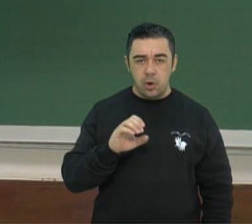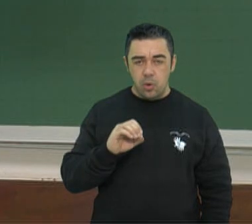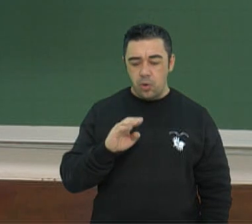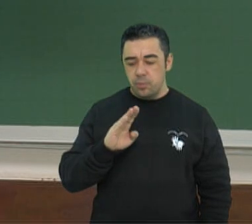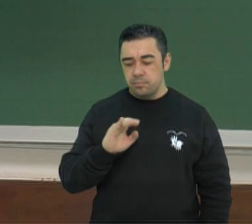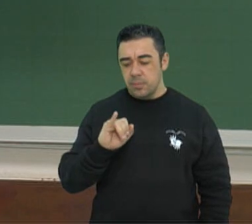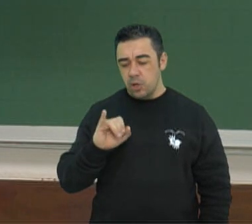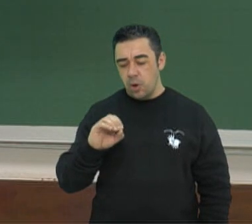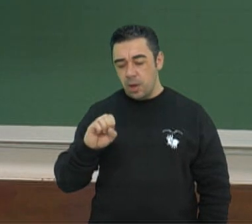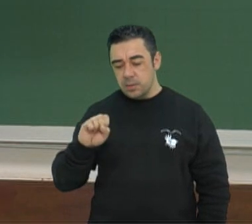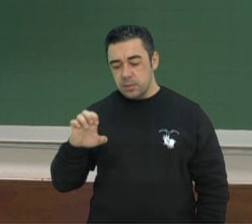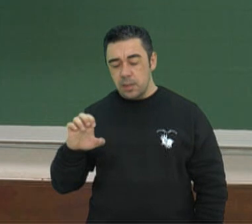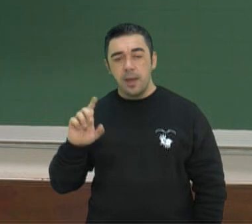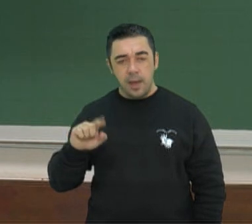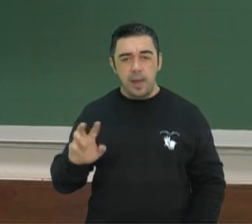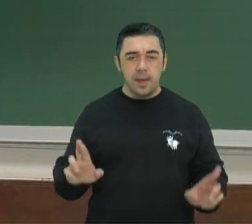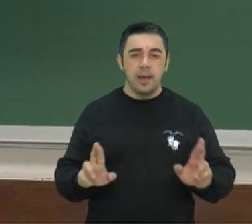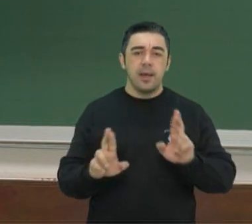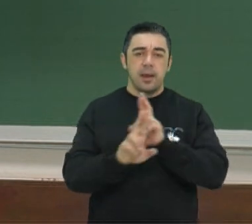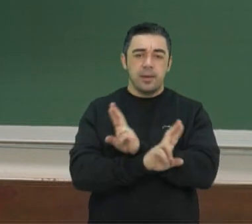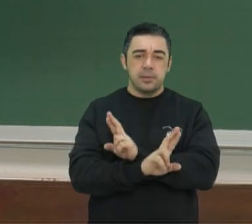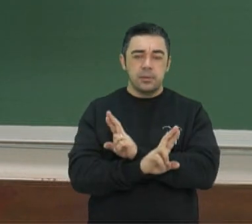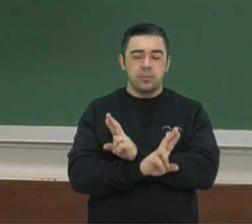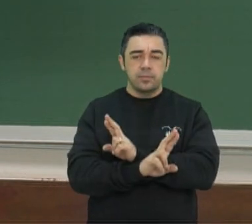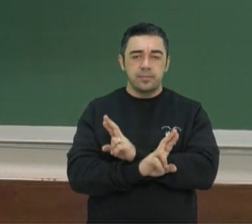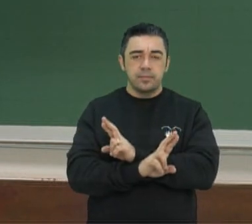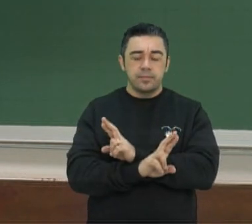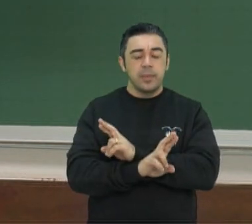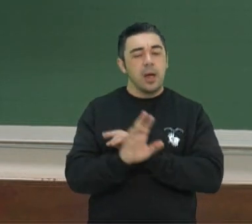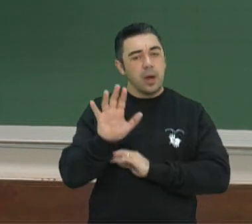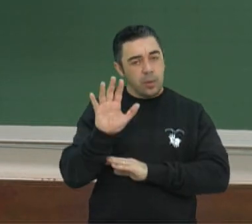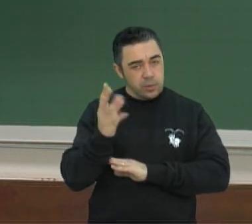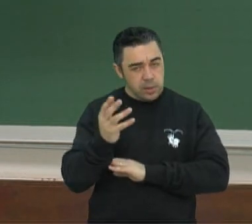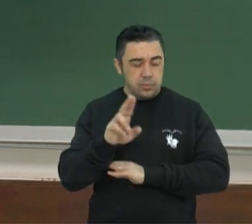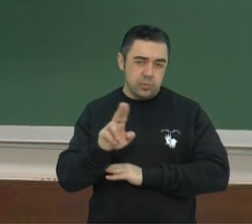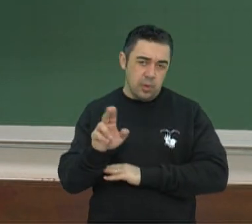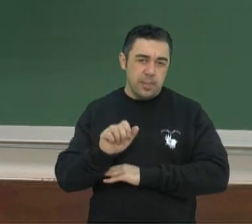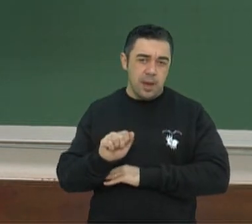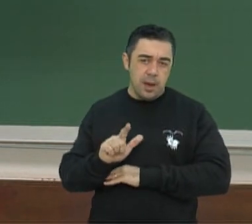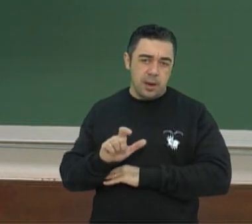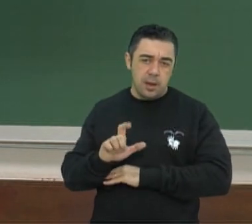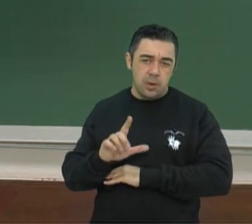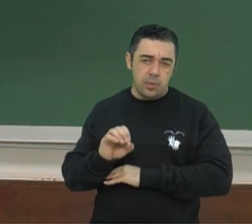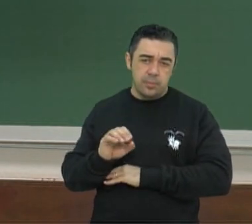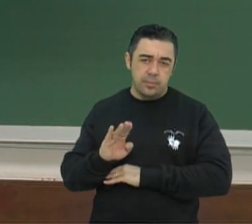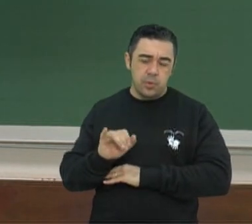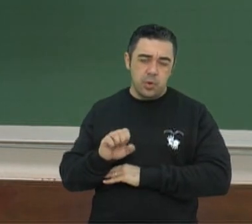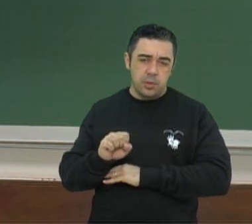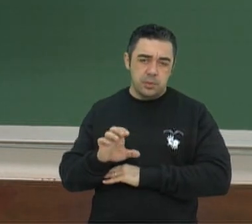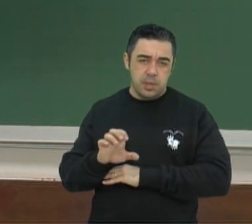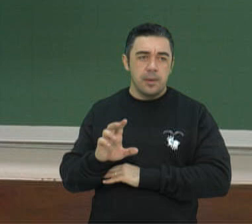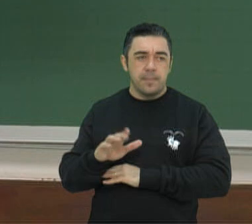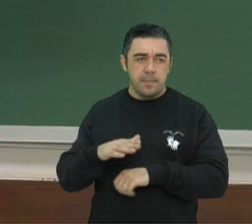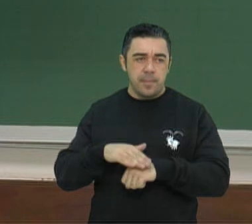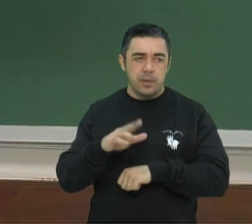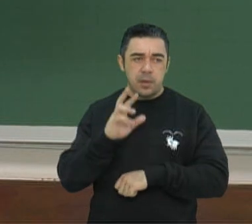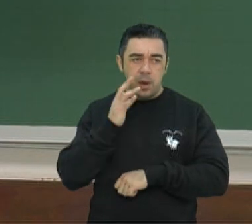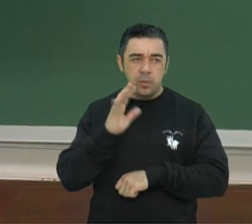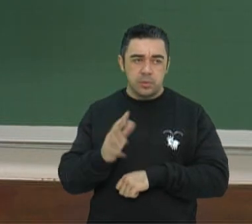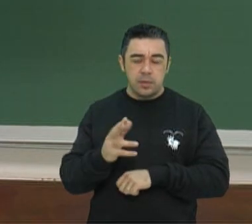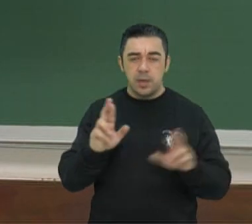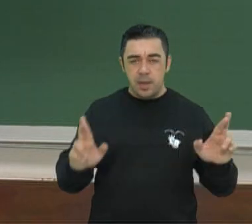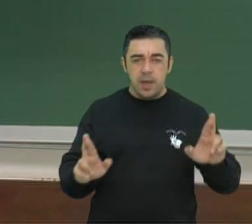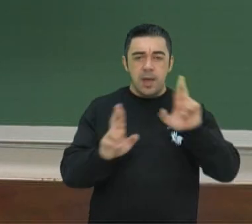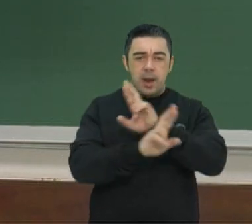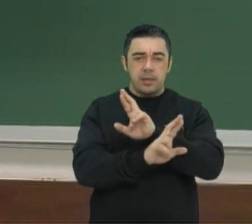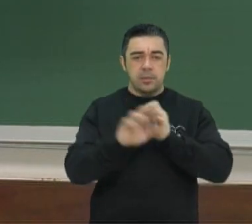alelobiose é relação ecológica. Aparece com muito menos frequência esse nome aqui, né? Geralmente aparece relação ecológica mesmo, mas se um dia aparecer, você